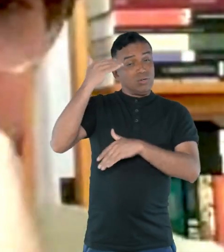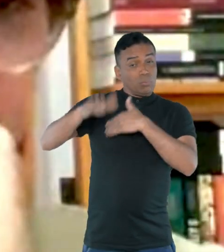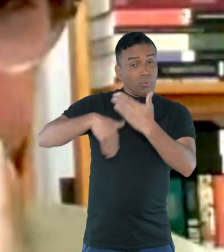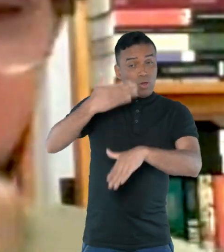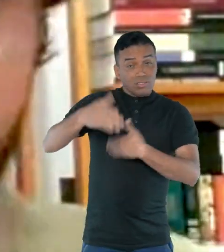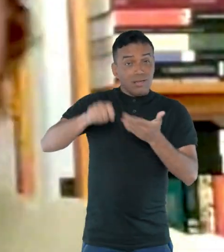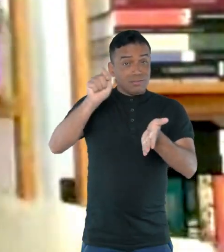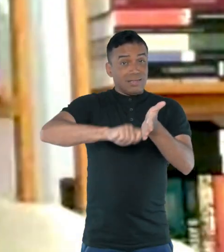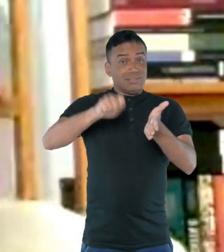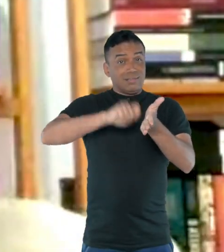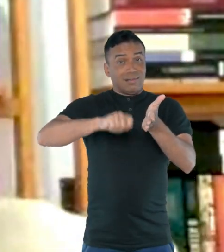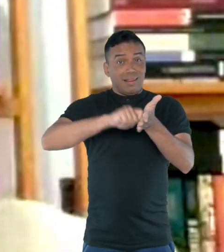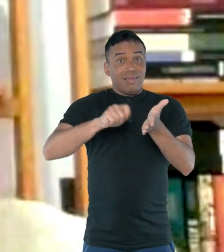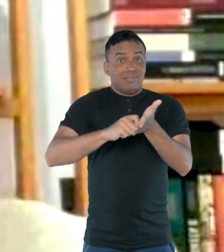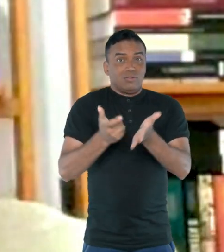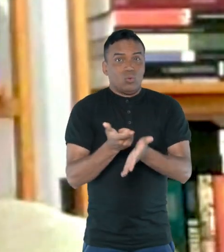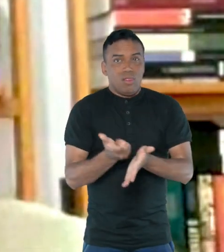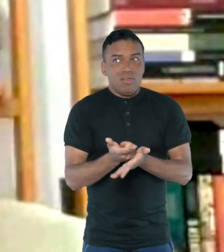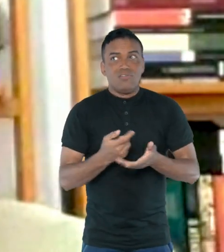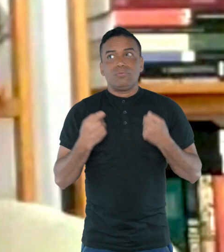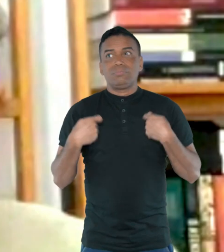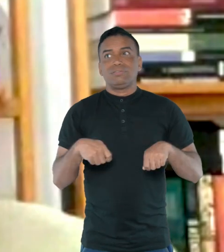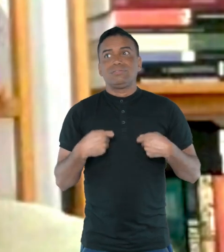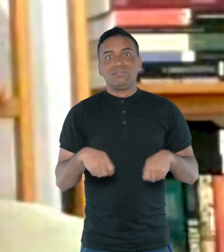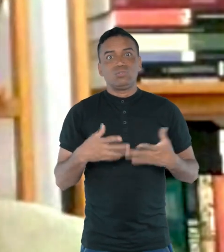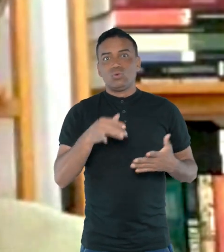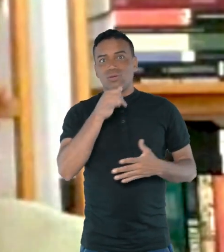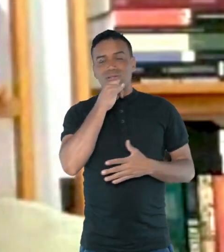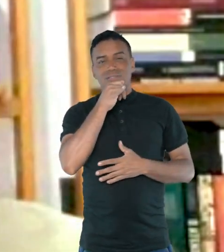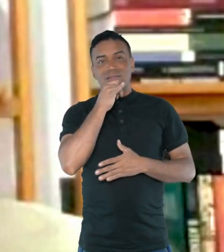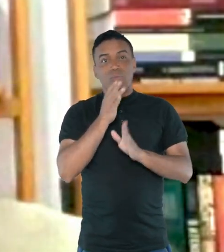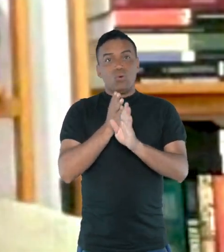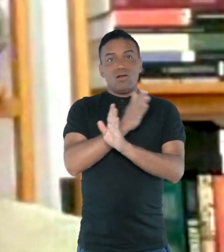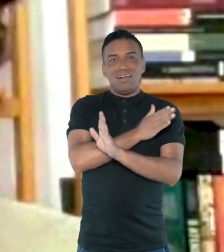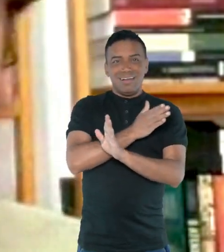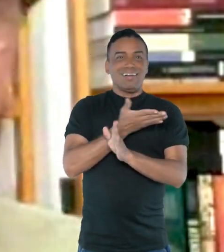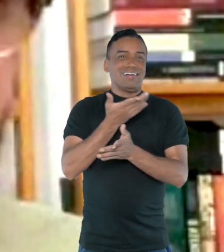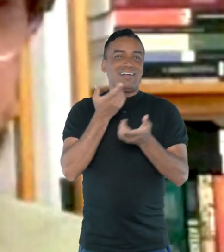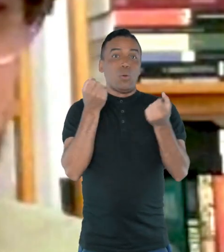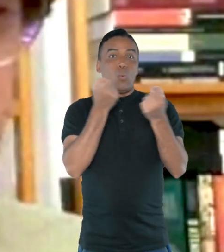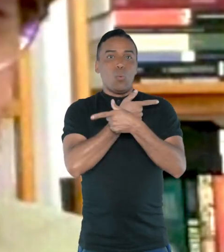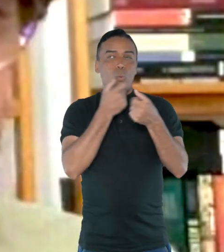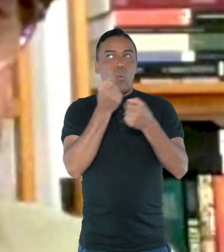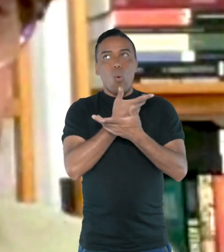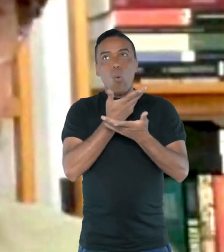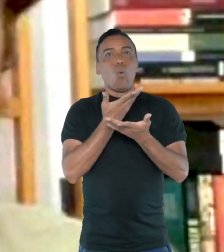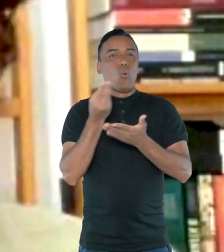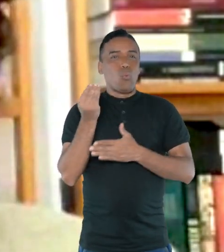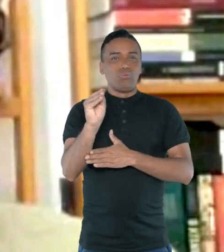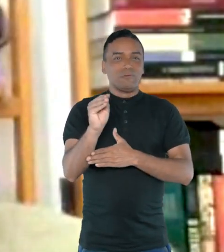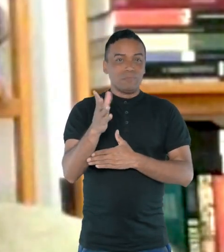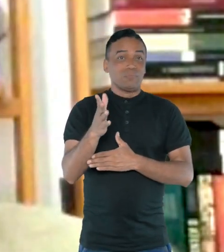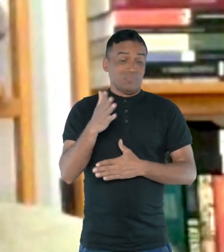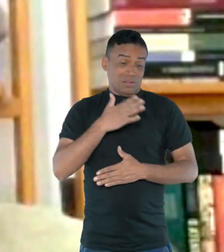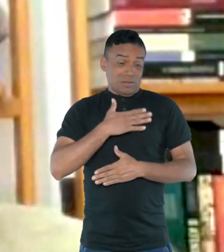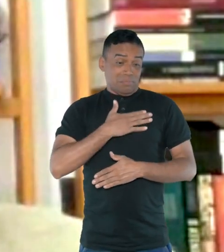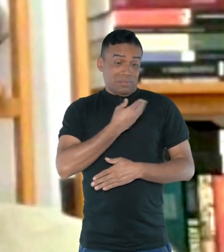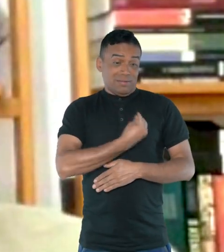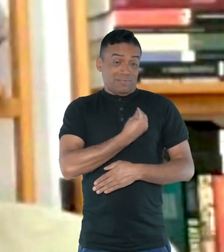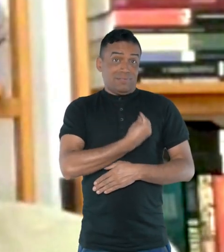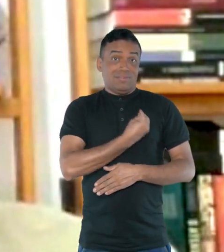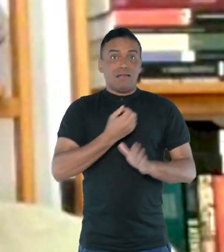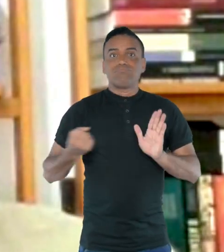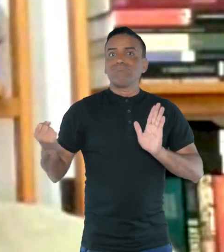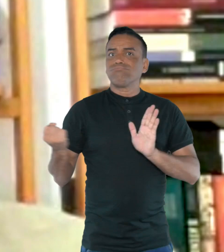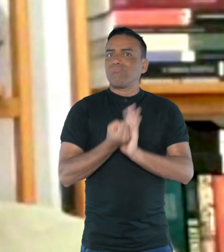livro, eu preciso também deixar um preâmbulo, deixar uma anedota muito importante de que a minha vida foi